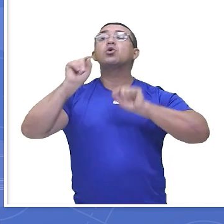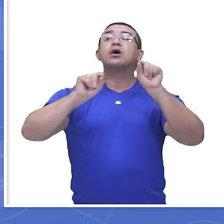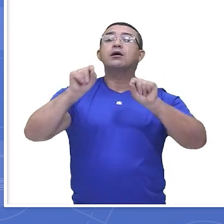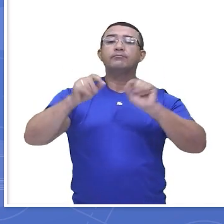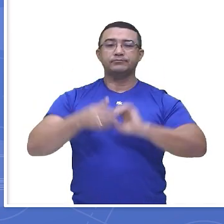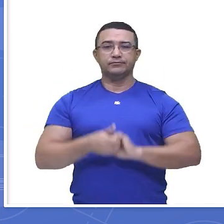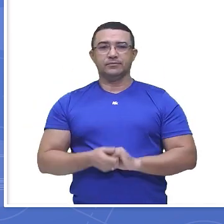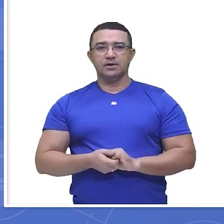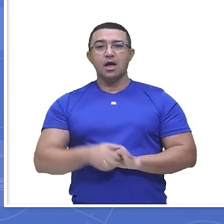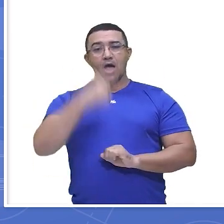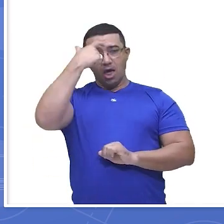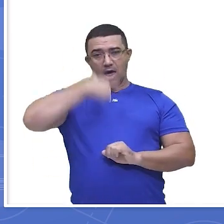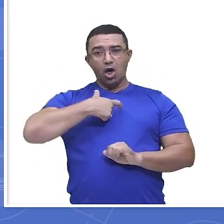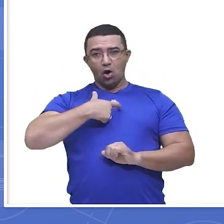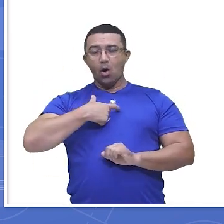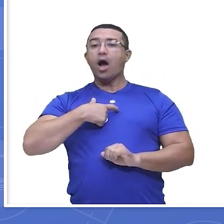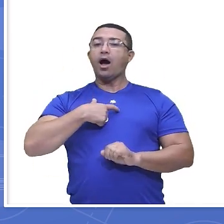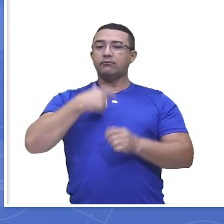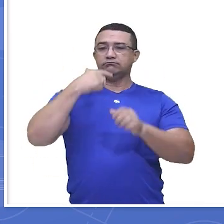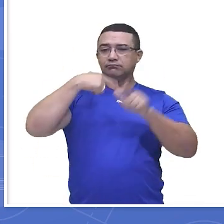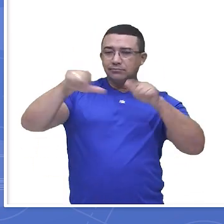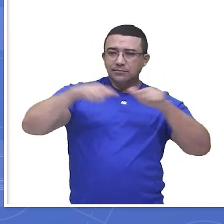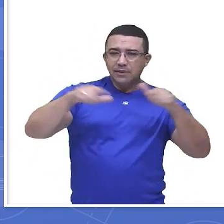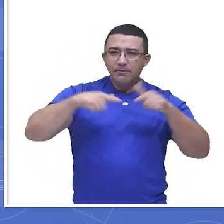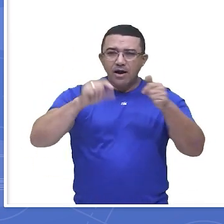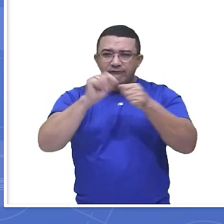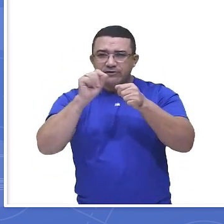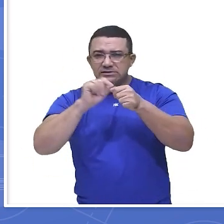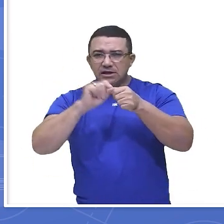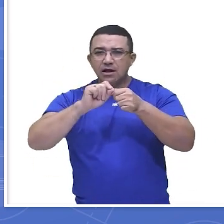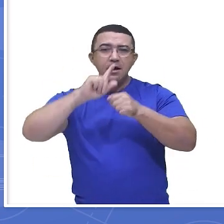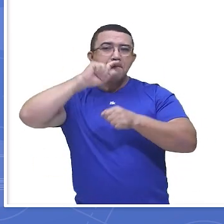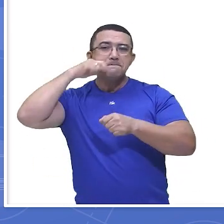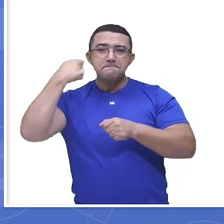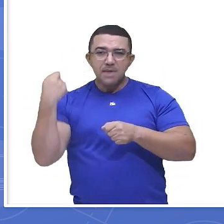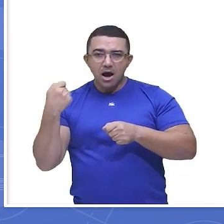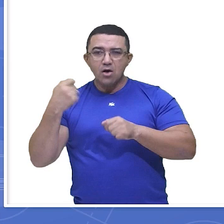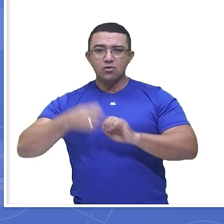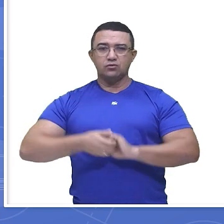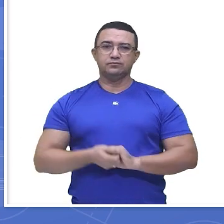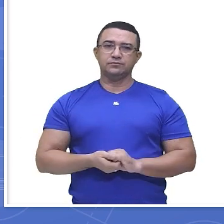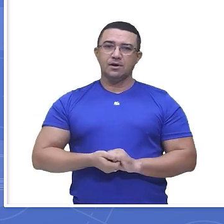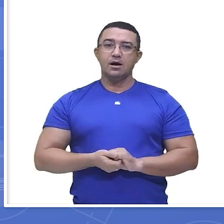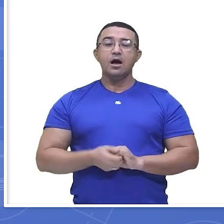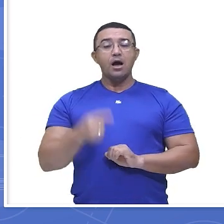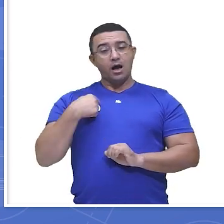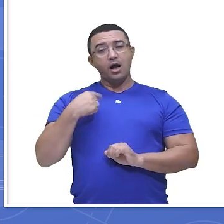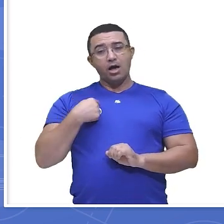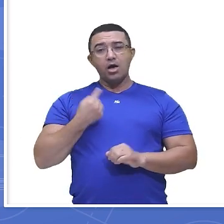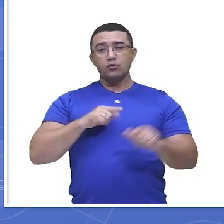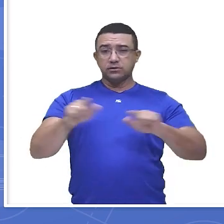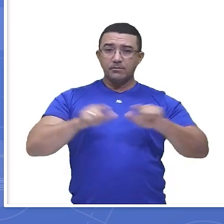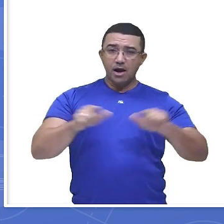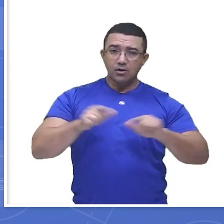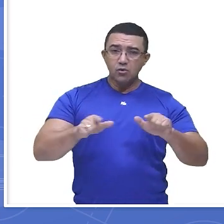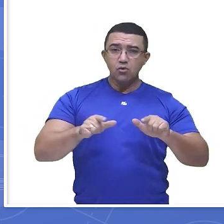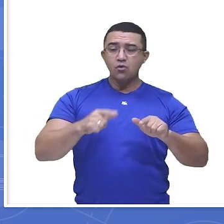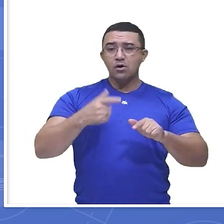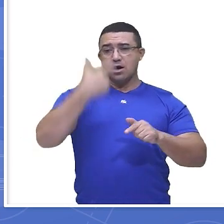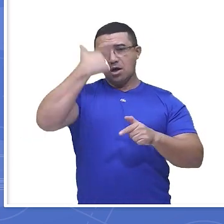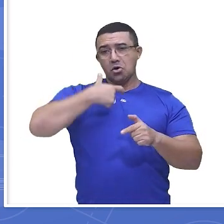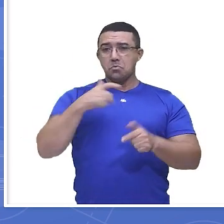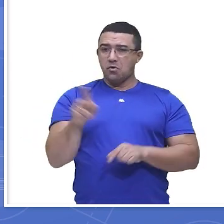Me dedico a la educação. Soy professor. Me dedico a la educação. Certo? Então, tem